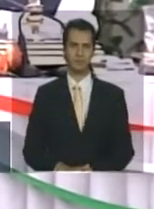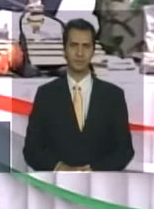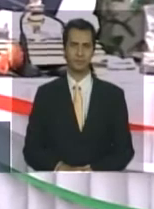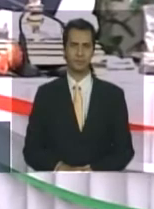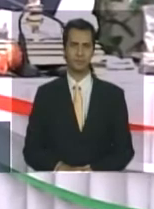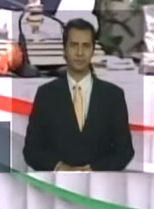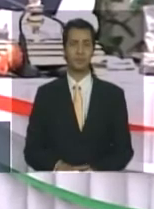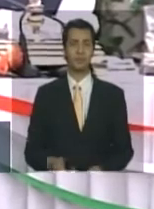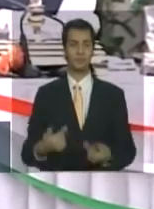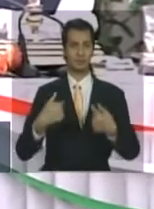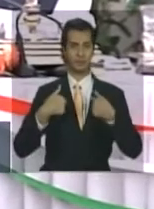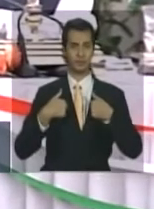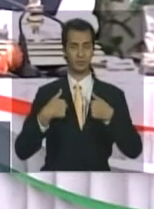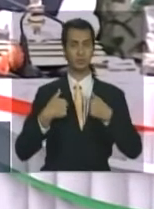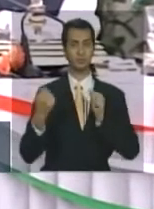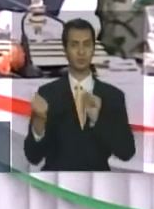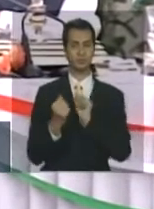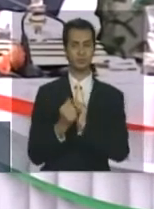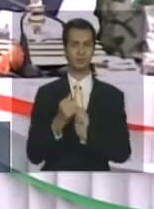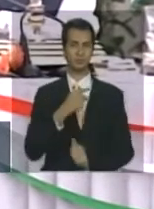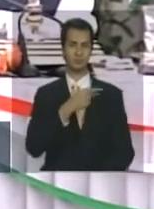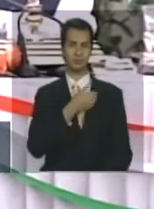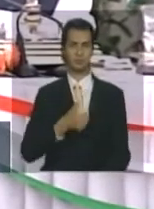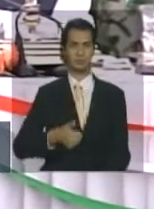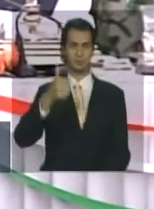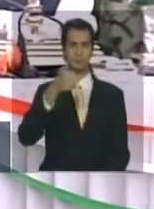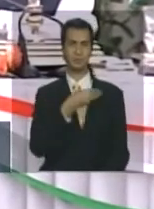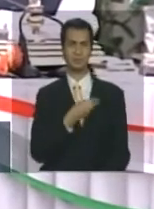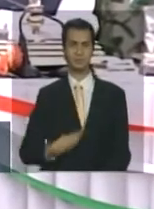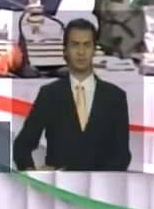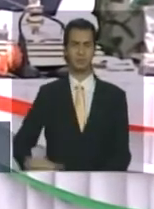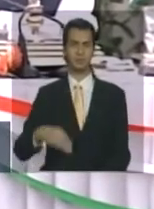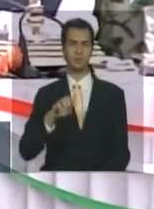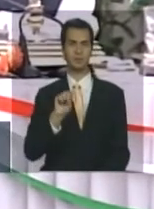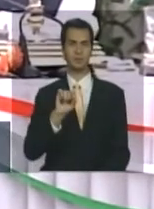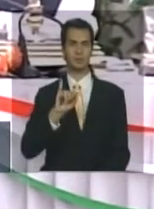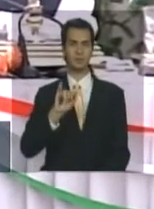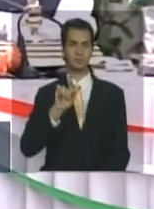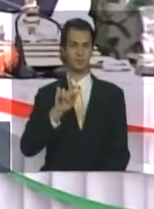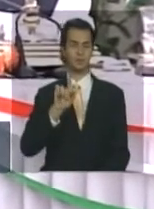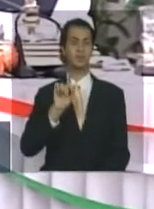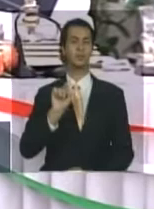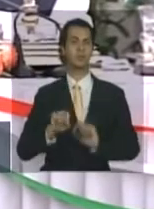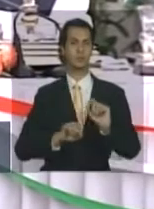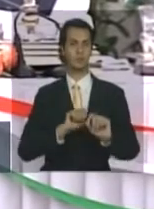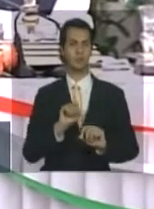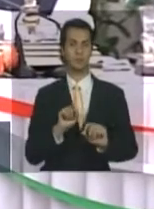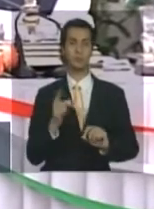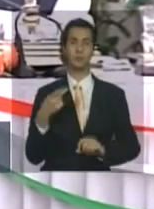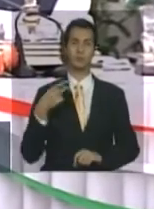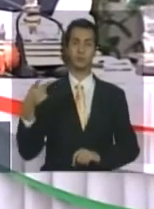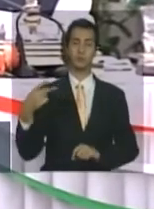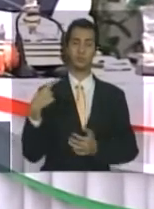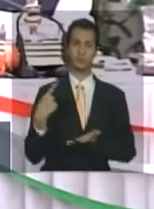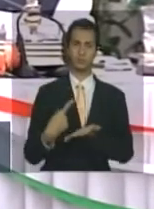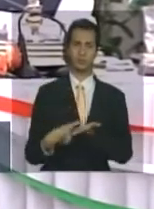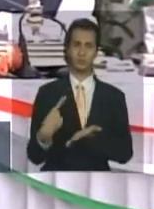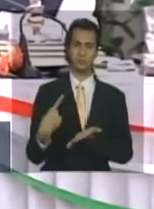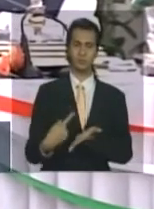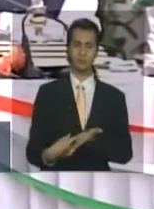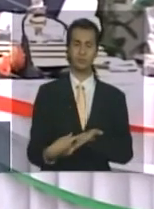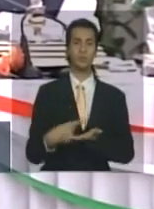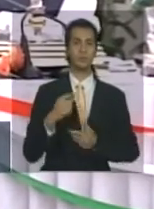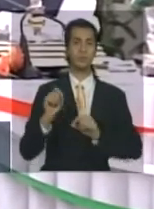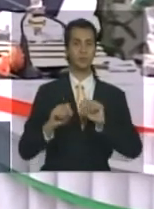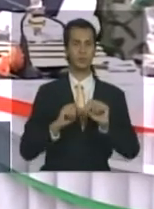o primeiro-ministro Singh estamos construindo uma verdadeira parceria estratégica inspirada em ideais